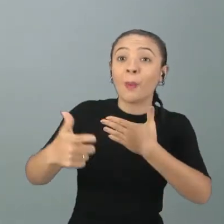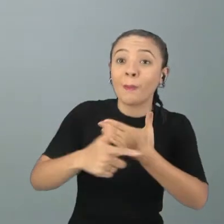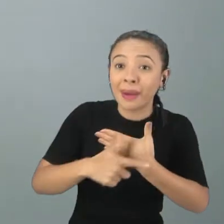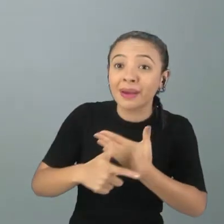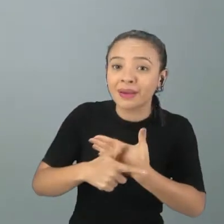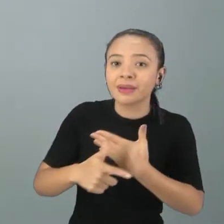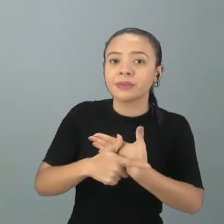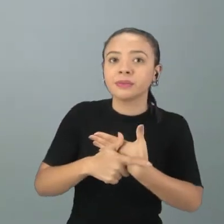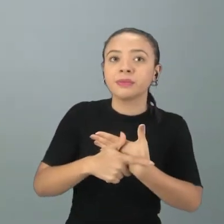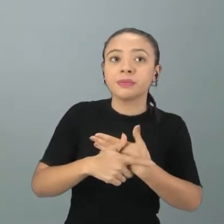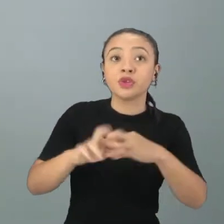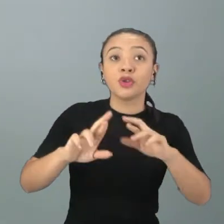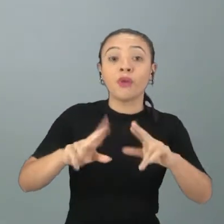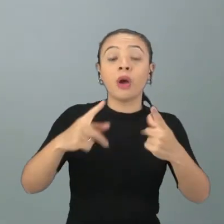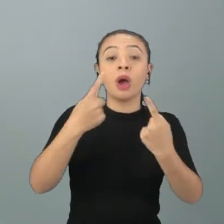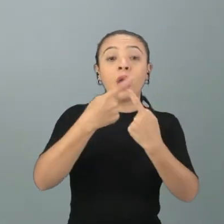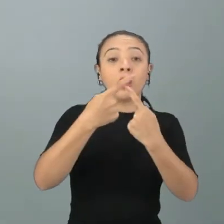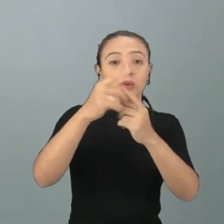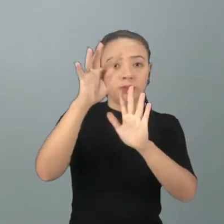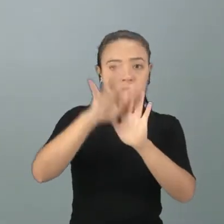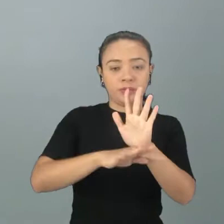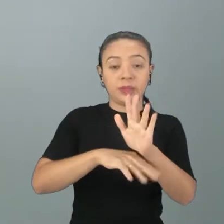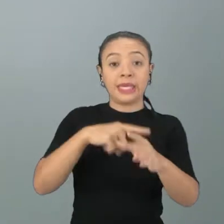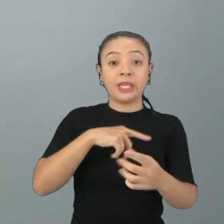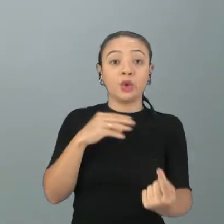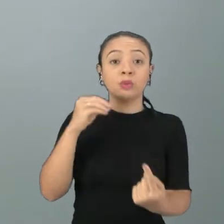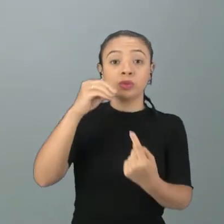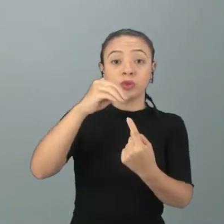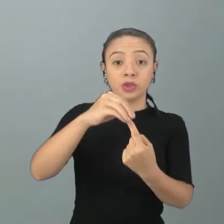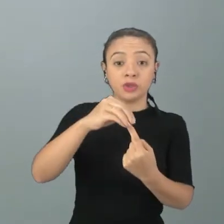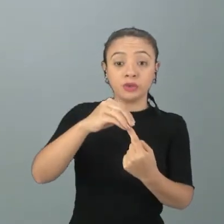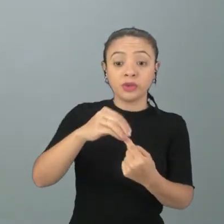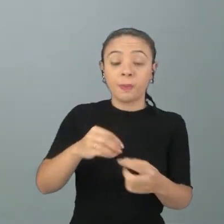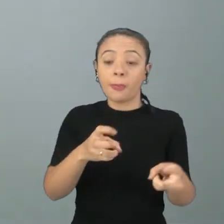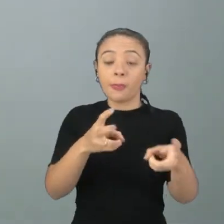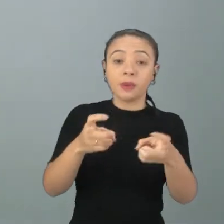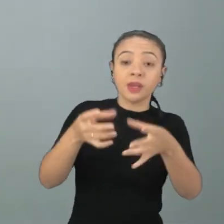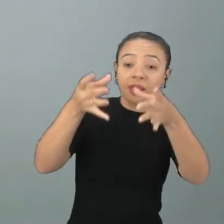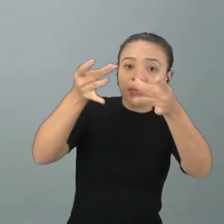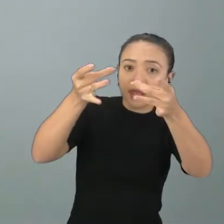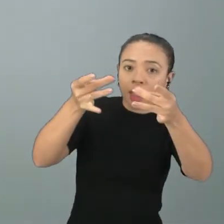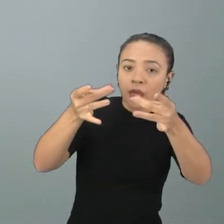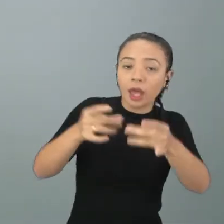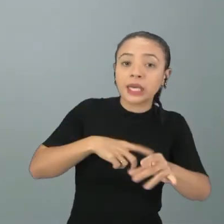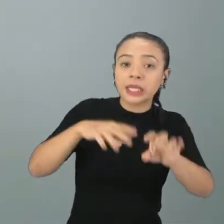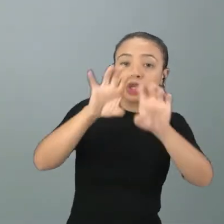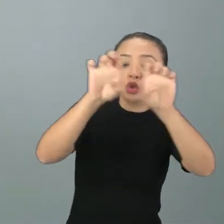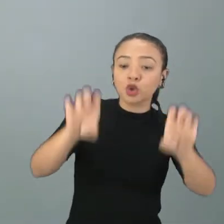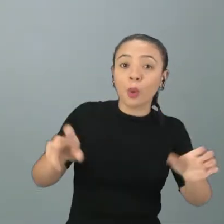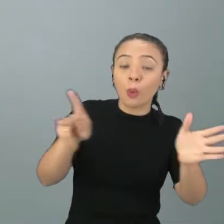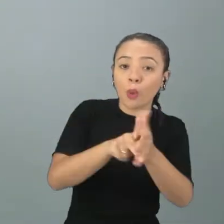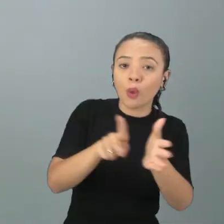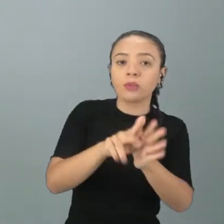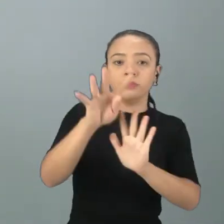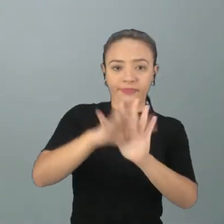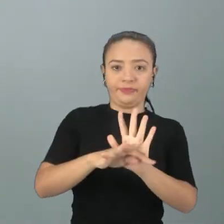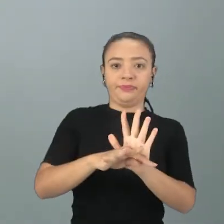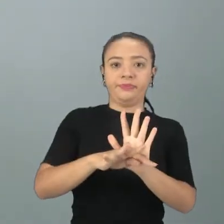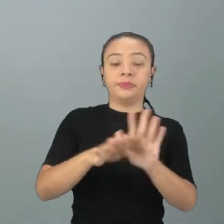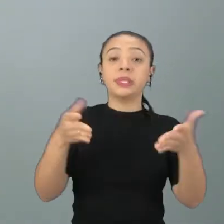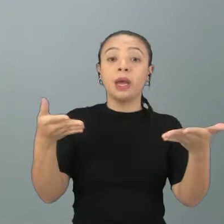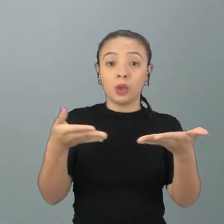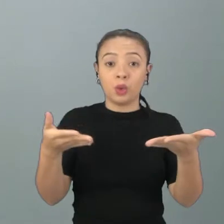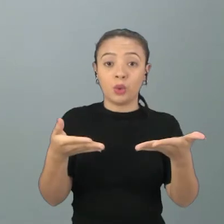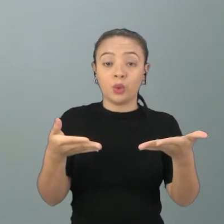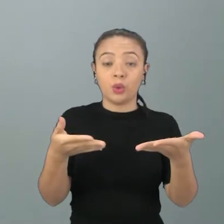social, os tipos textuais, eles se preocupam com os elementos que compõem a estrutura do texto. Agora, nós vamos